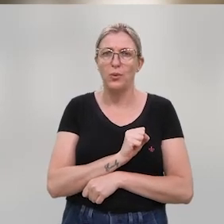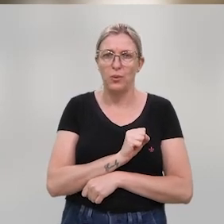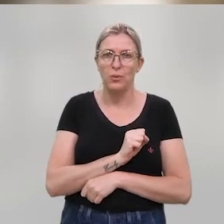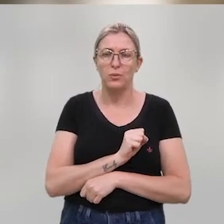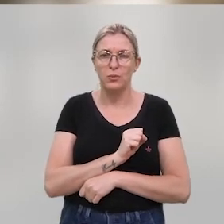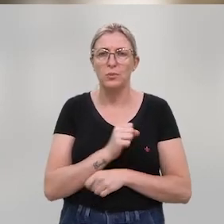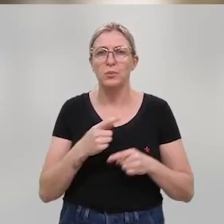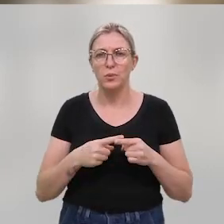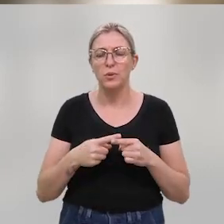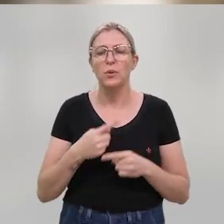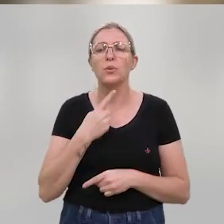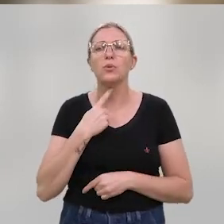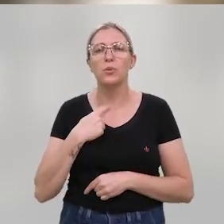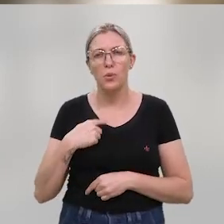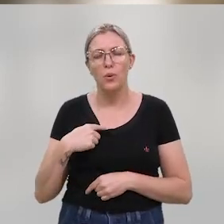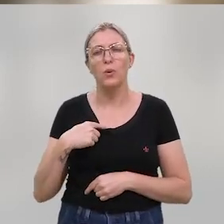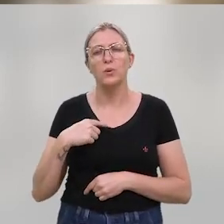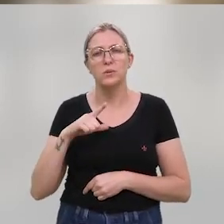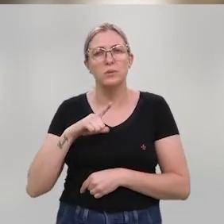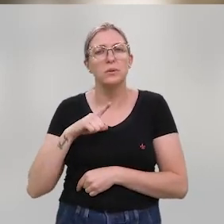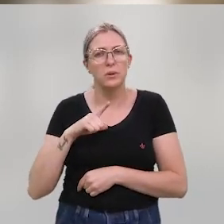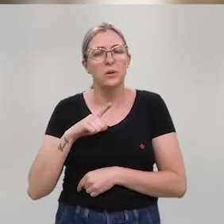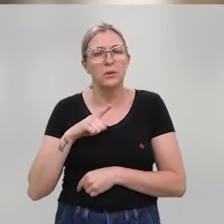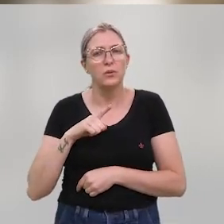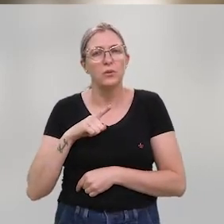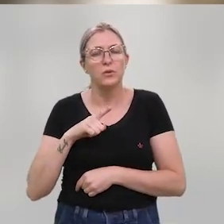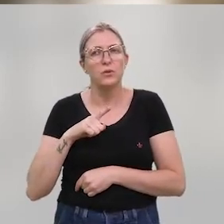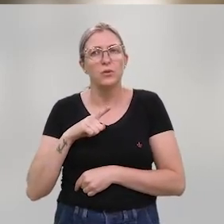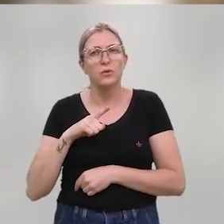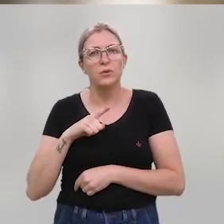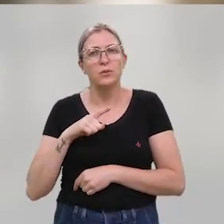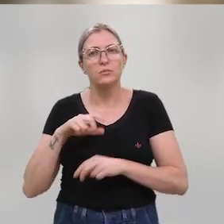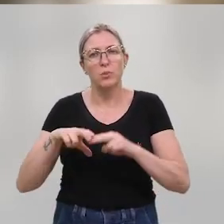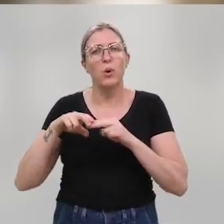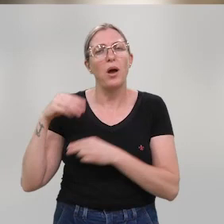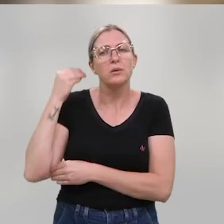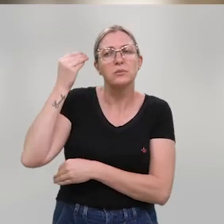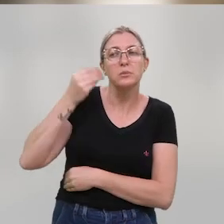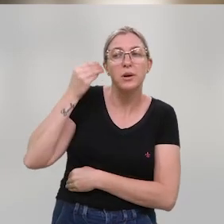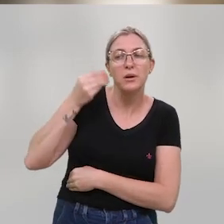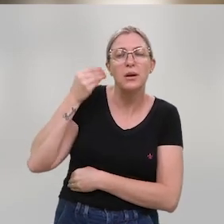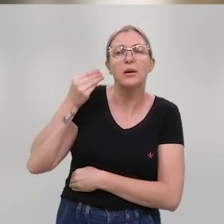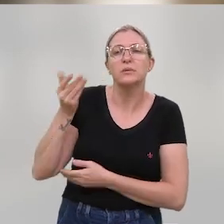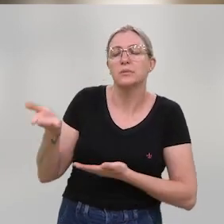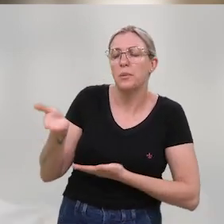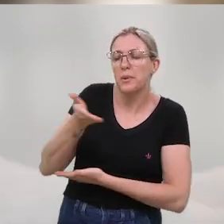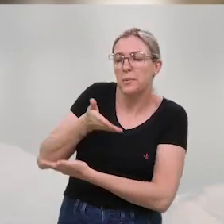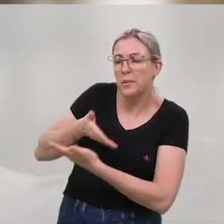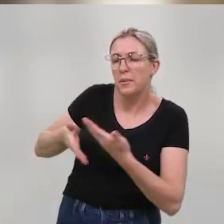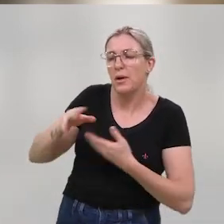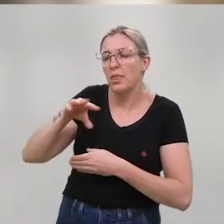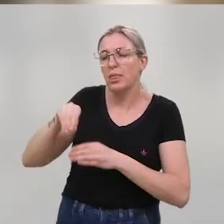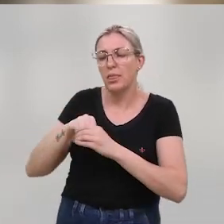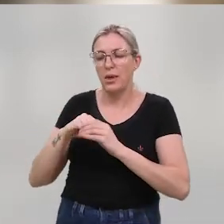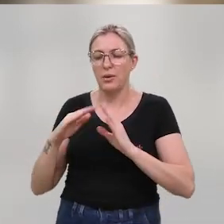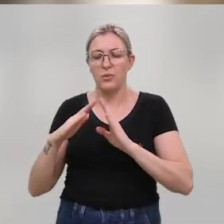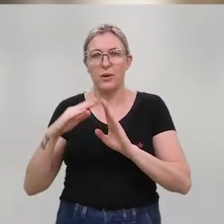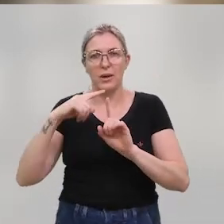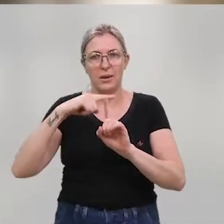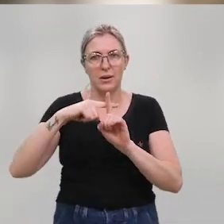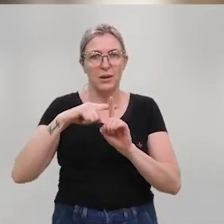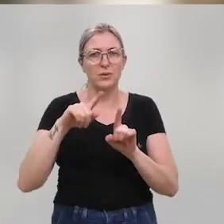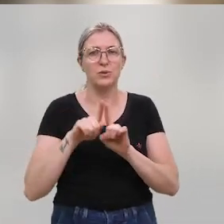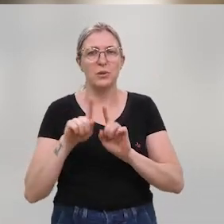hoje na minha vida profissional, eu faço com amor e algo que eu gosto, com uma boa bagagem do que eu convivi